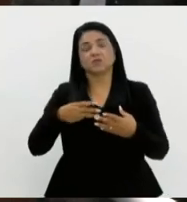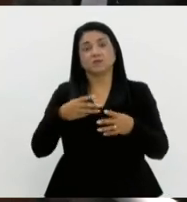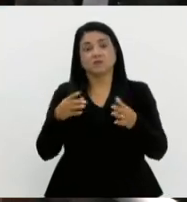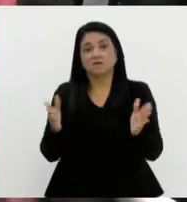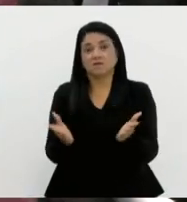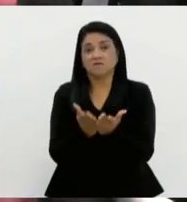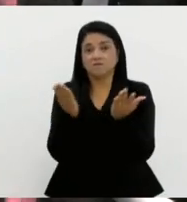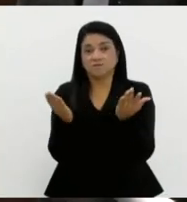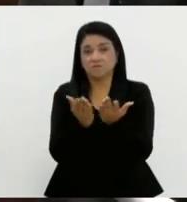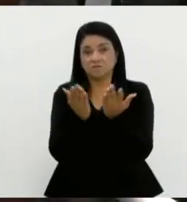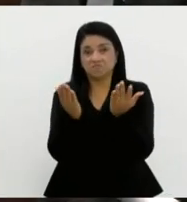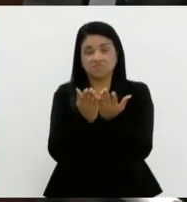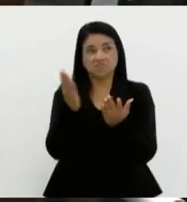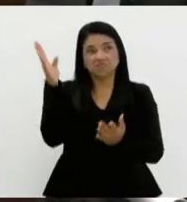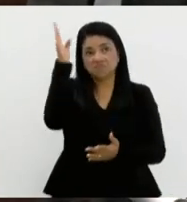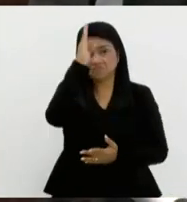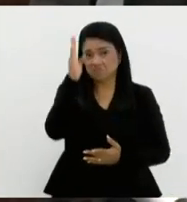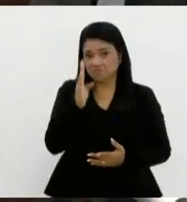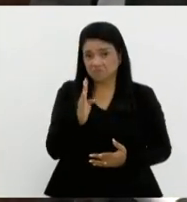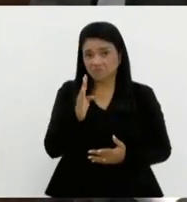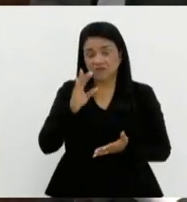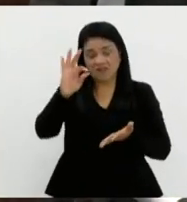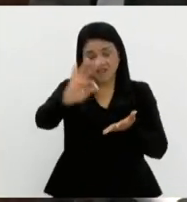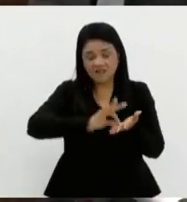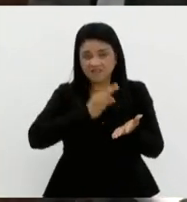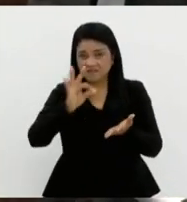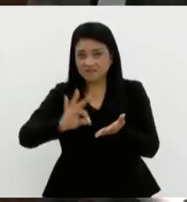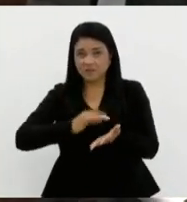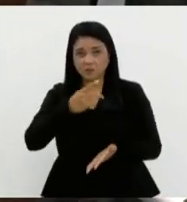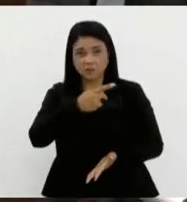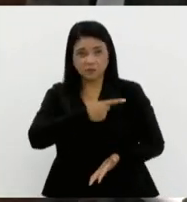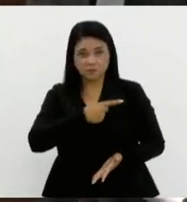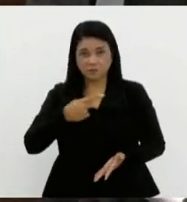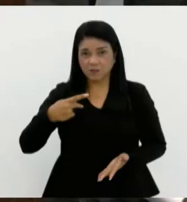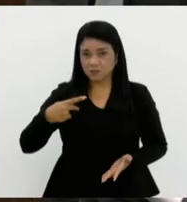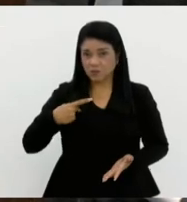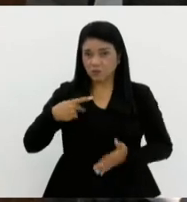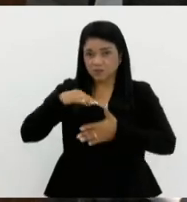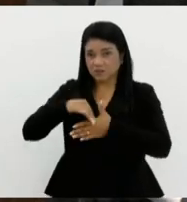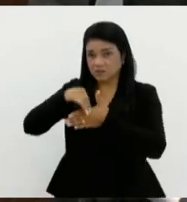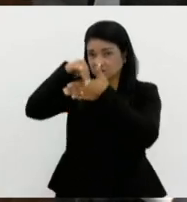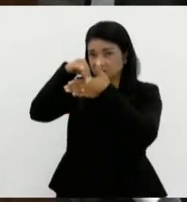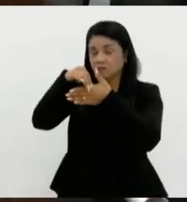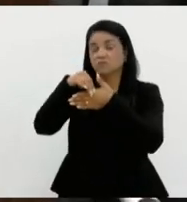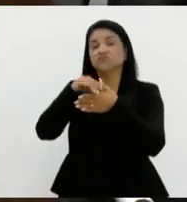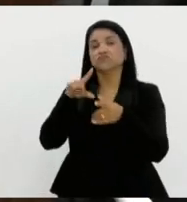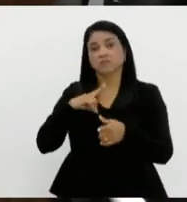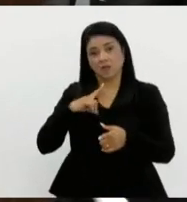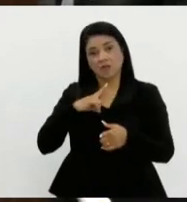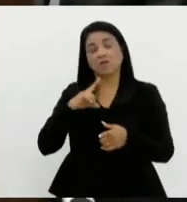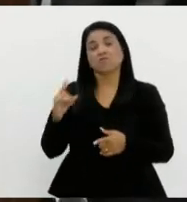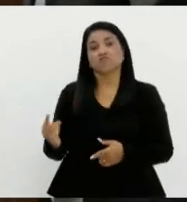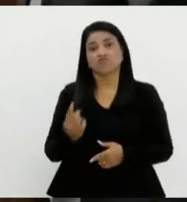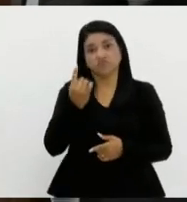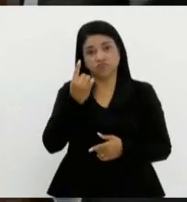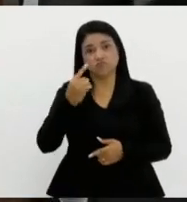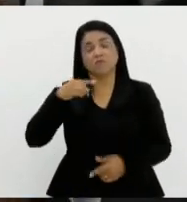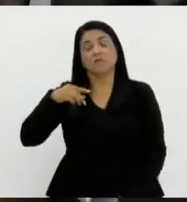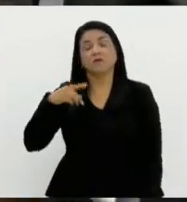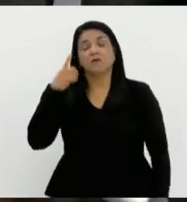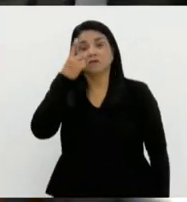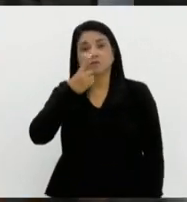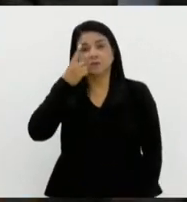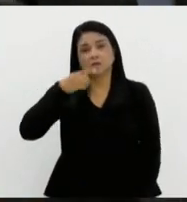assinado por vários pastores, líderes, dentre os quais o pastor Silas Malafaia. E